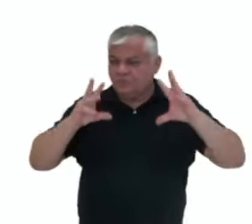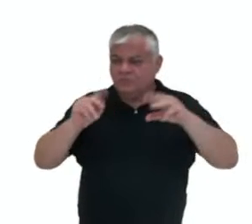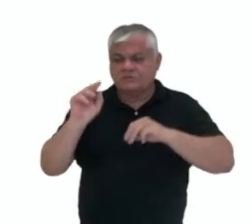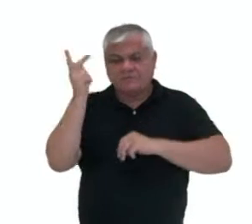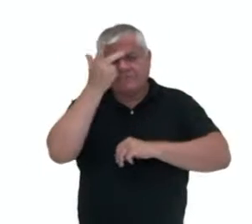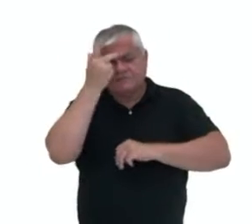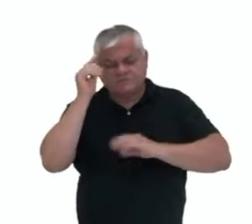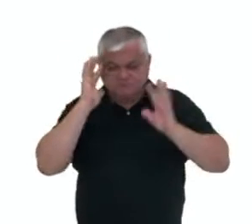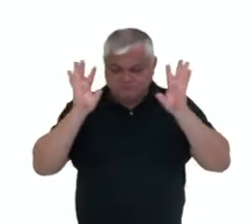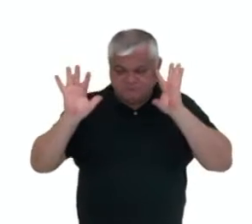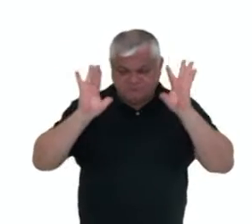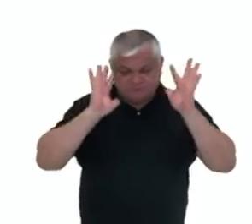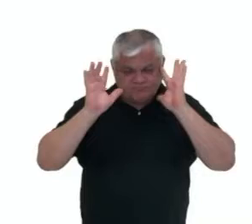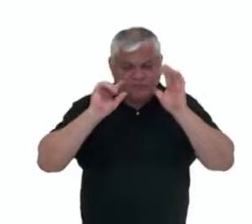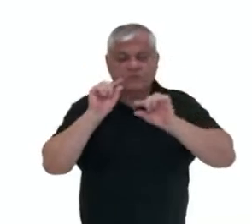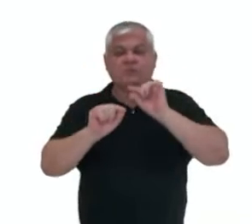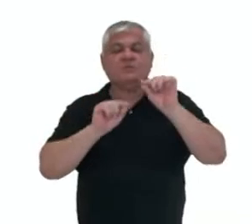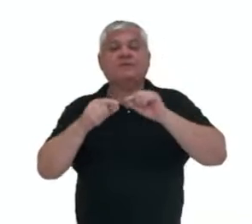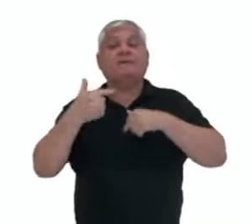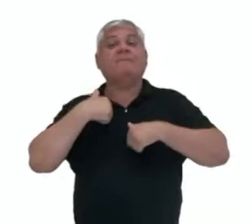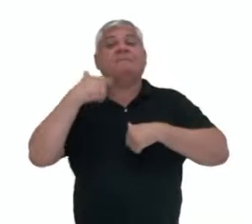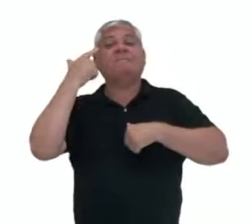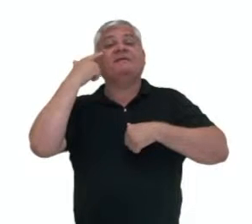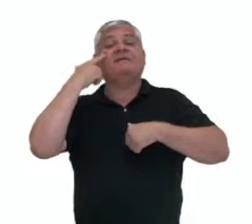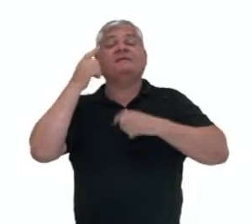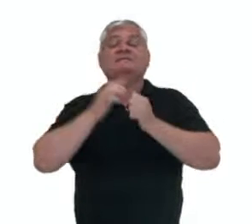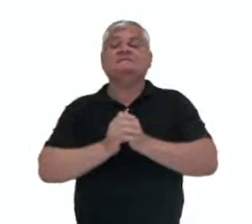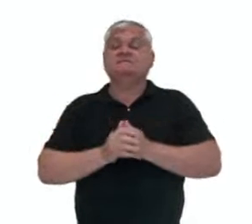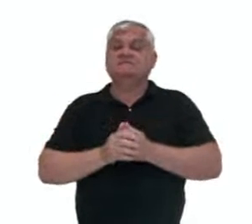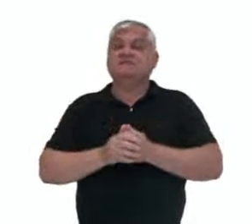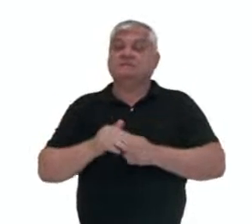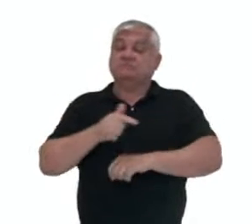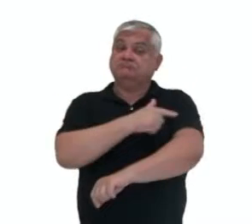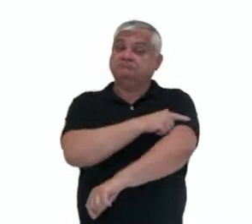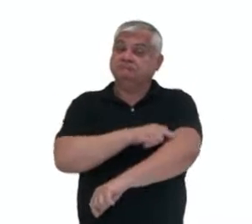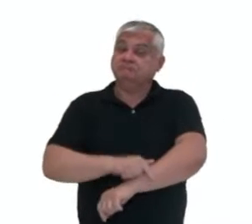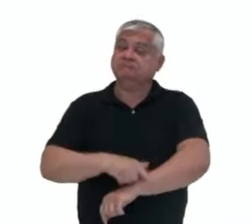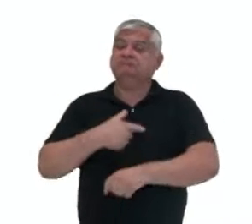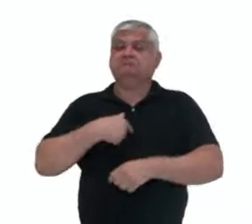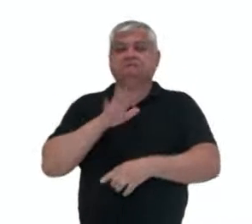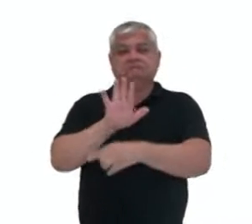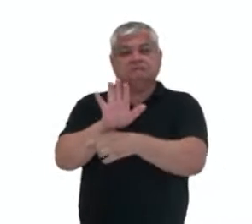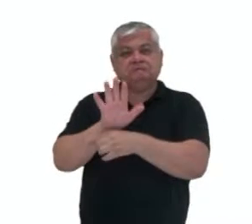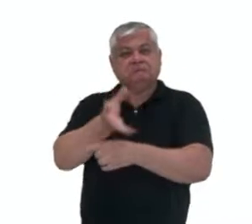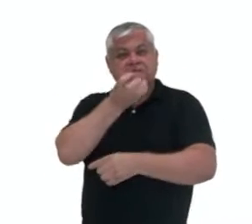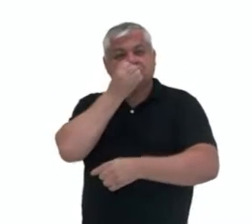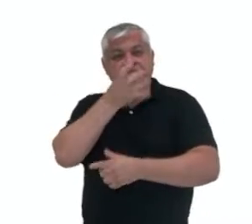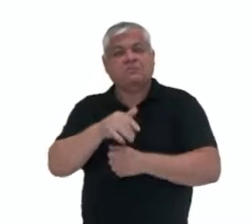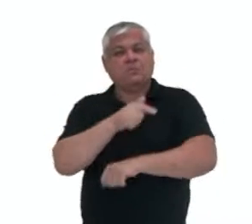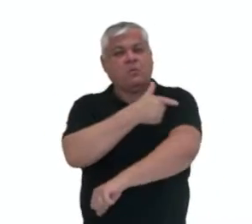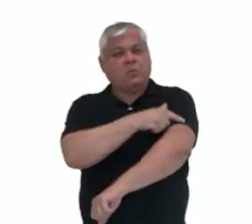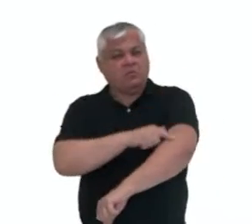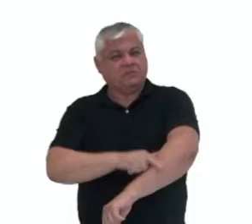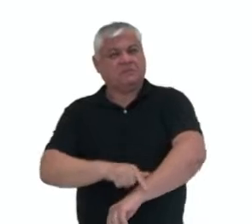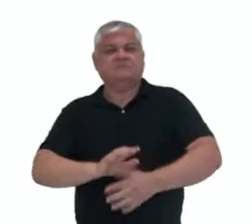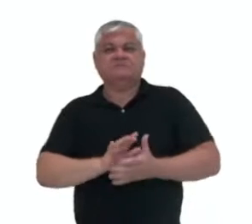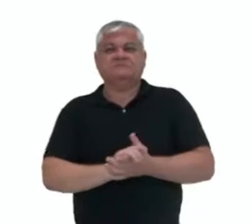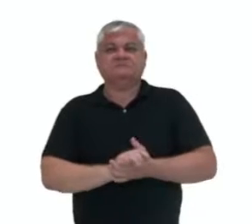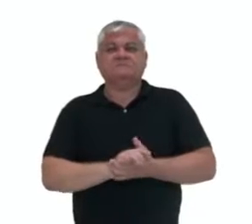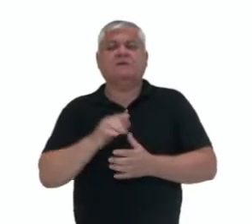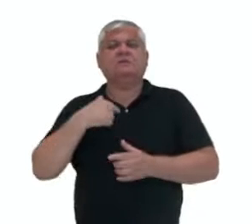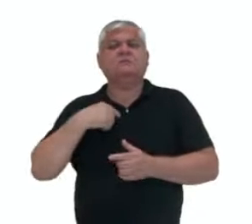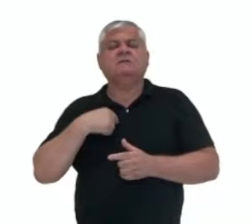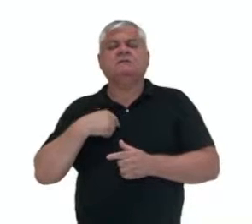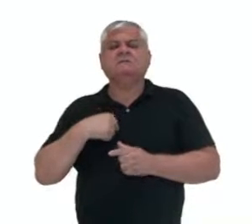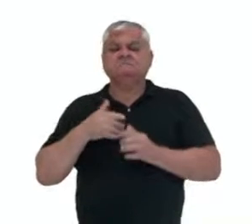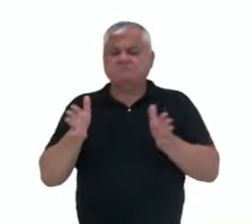se traduzem em campanhas tendo em vista boas ações e comportamentos inspiradores. Dentre estas movimentações do